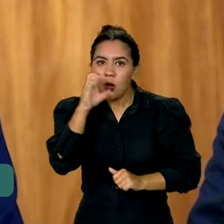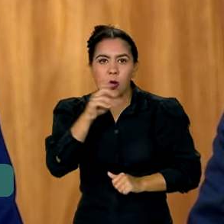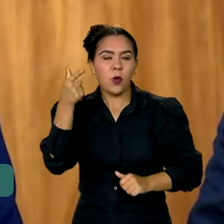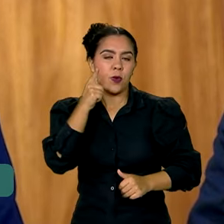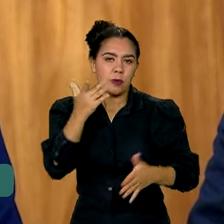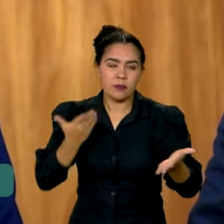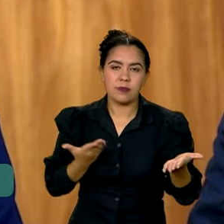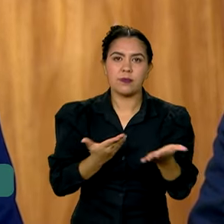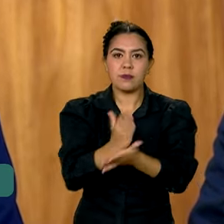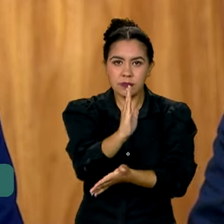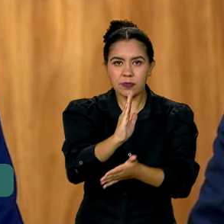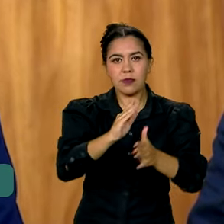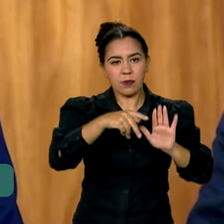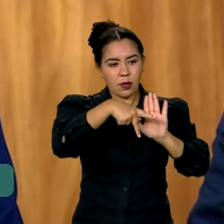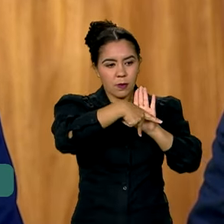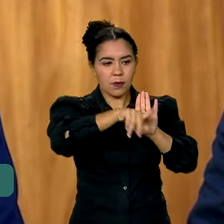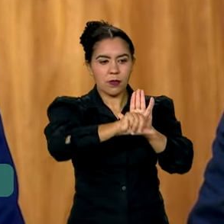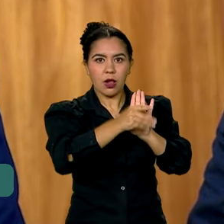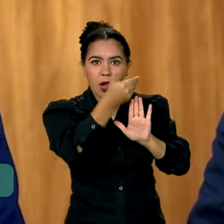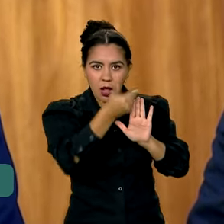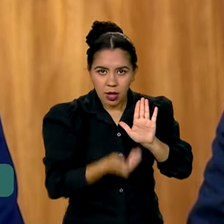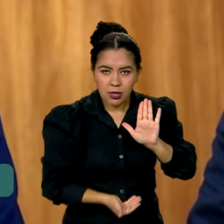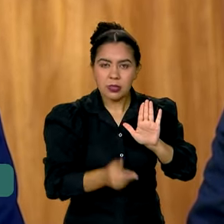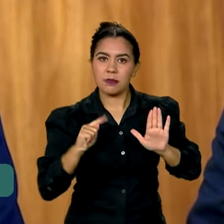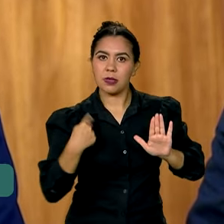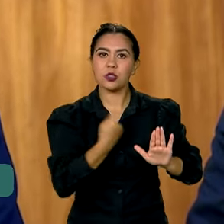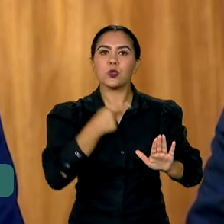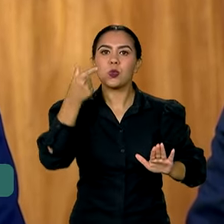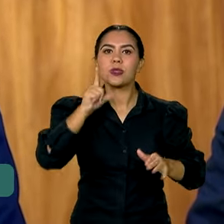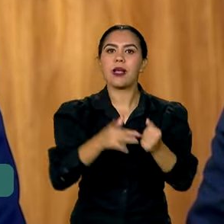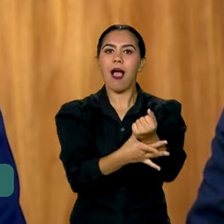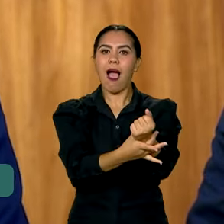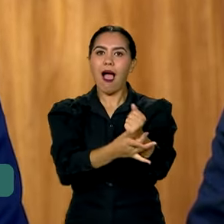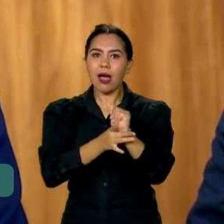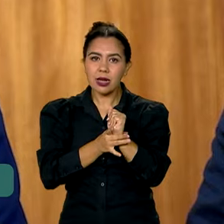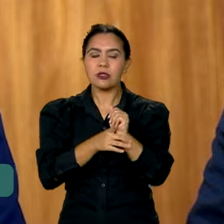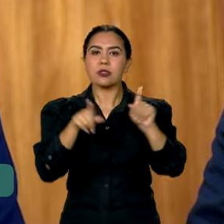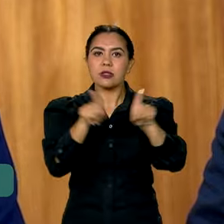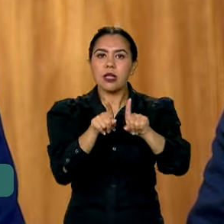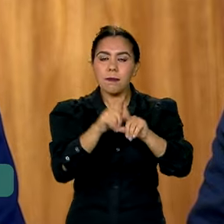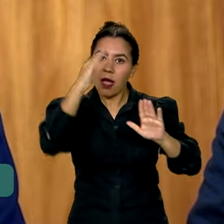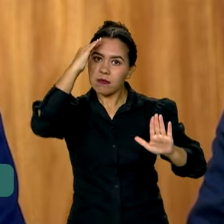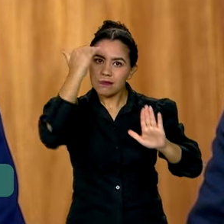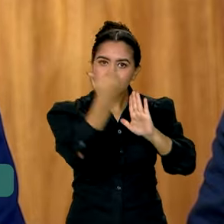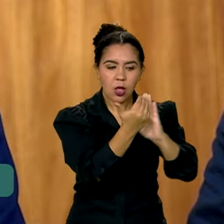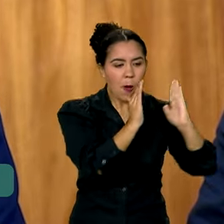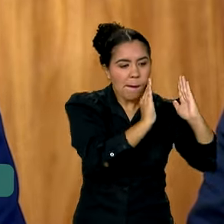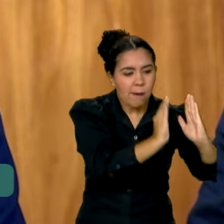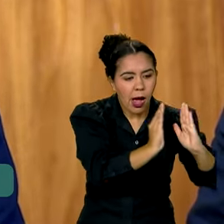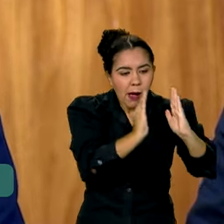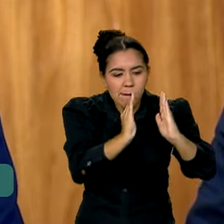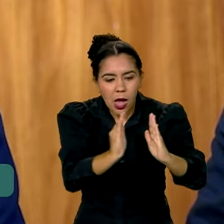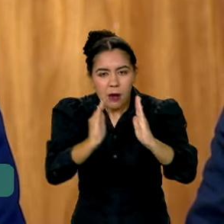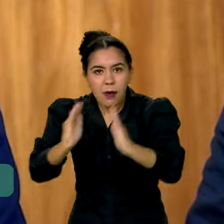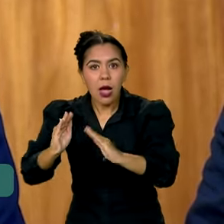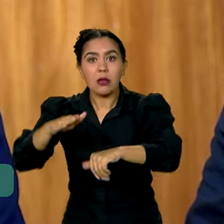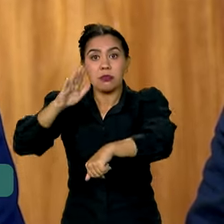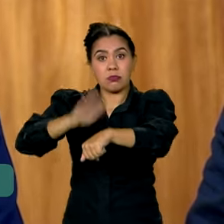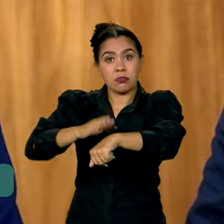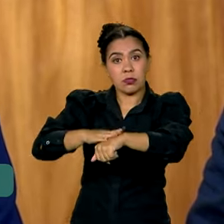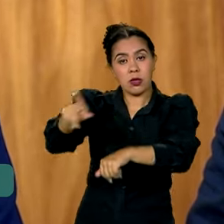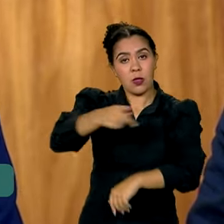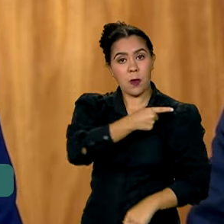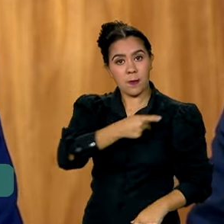considerado por todos nós e nós possamos garantir o cronograma, né, que o próprio presidente Lira